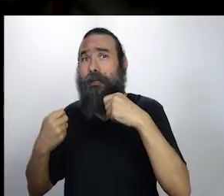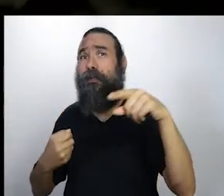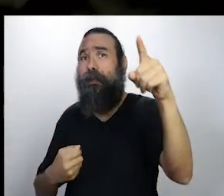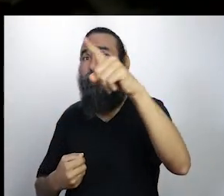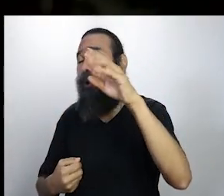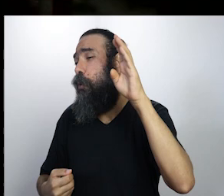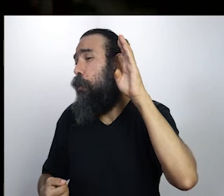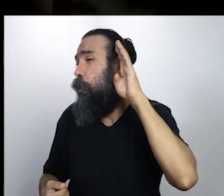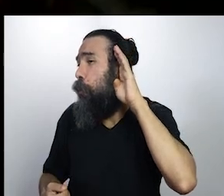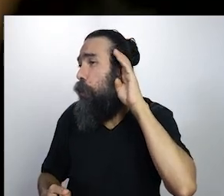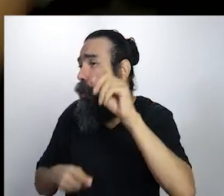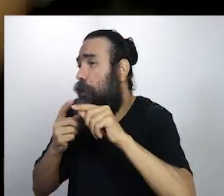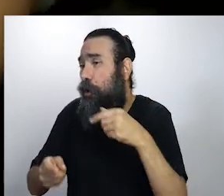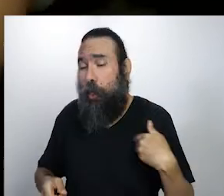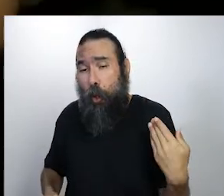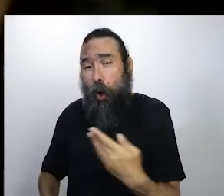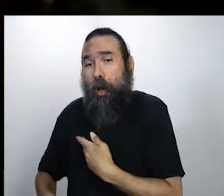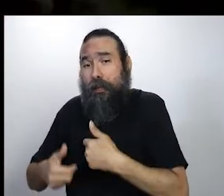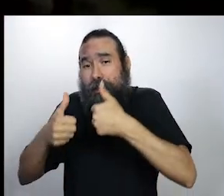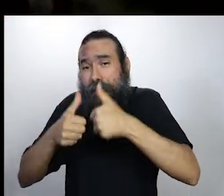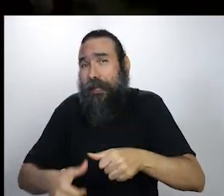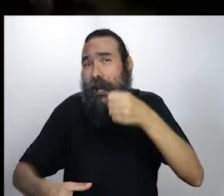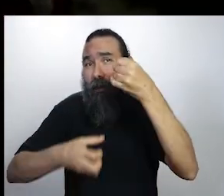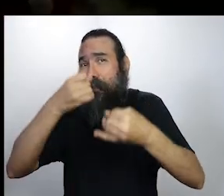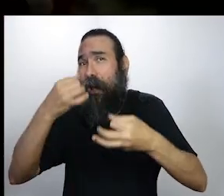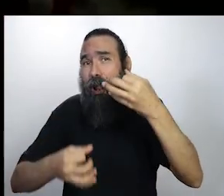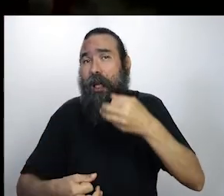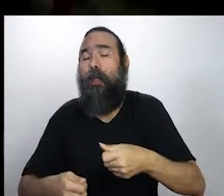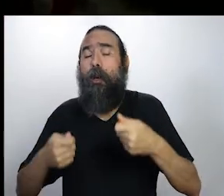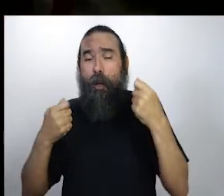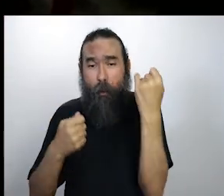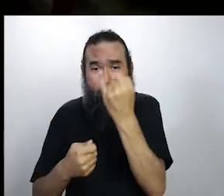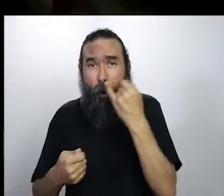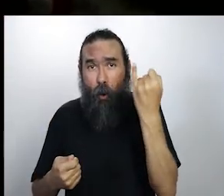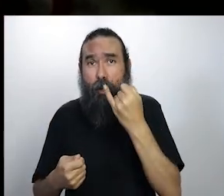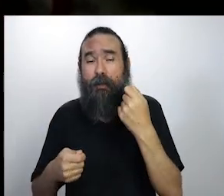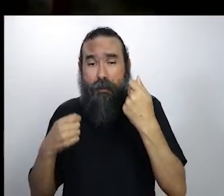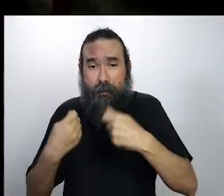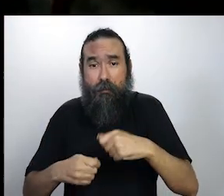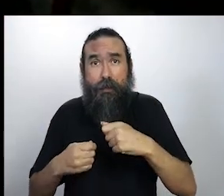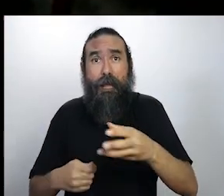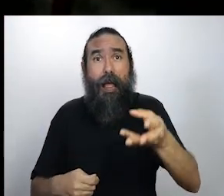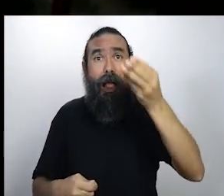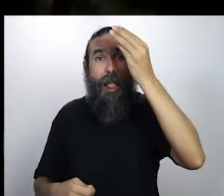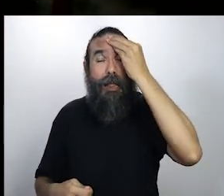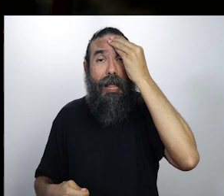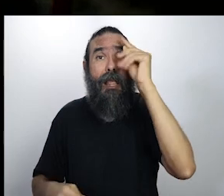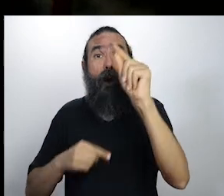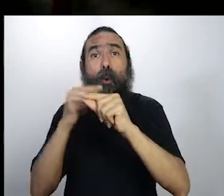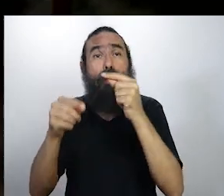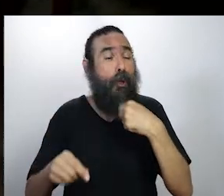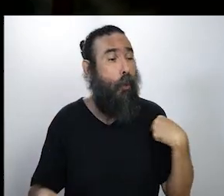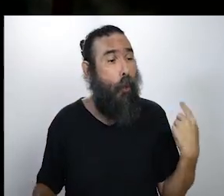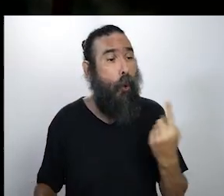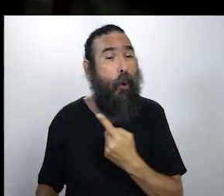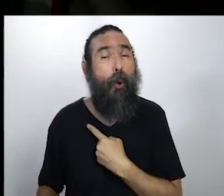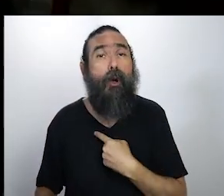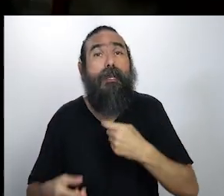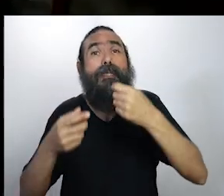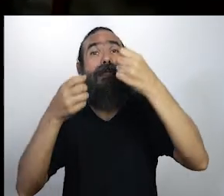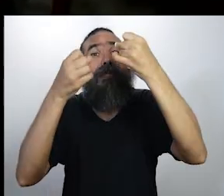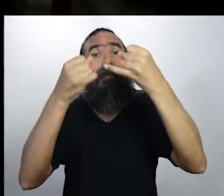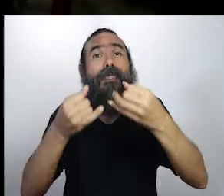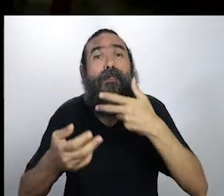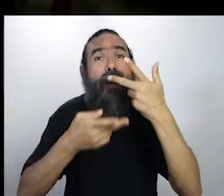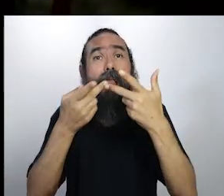para nos escutar, para entender o que a gente tem para dizer, quais são as verdadeiras demandas positivas através da nossa